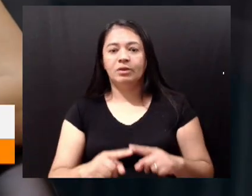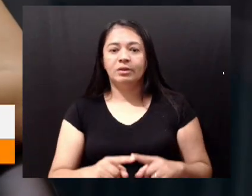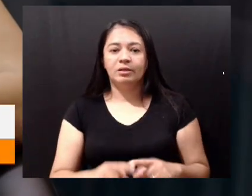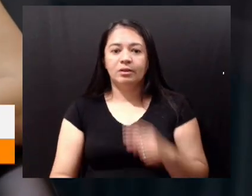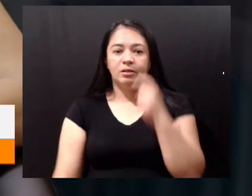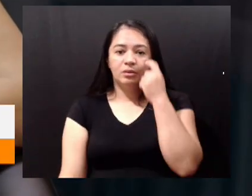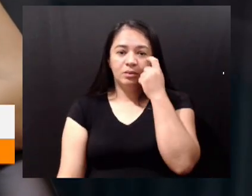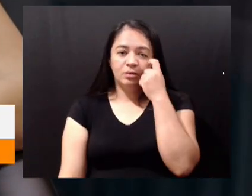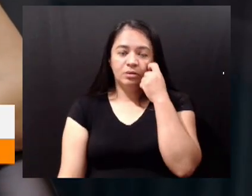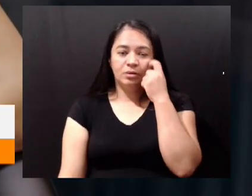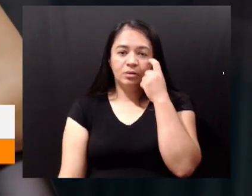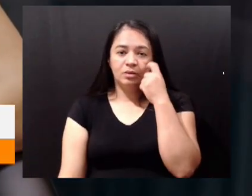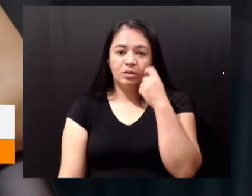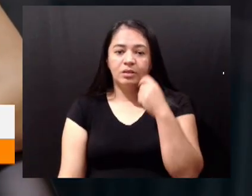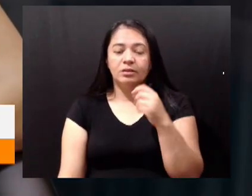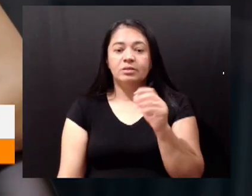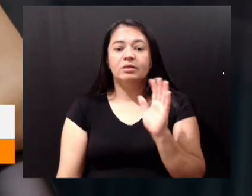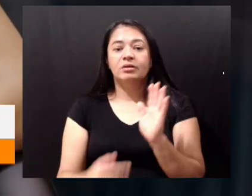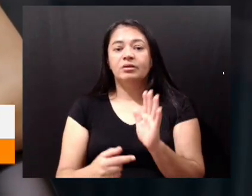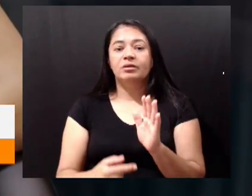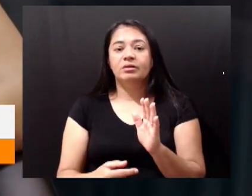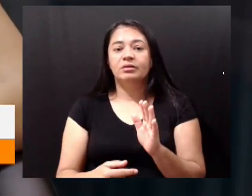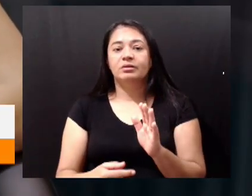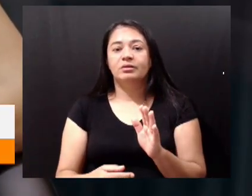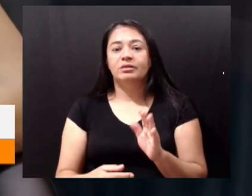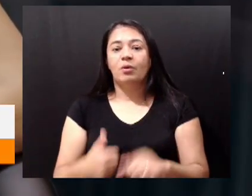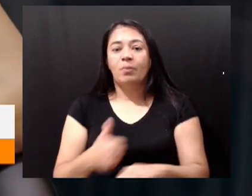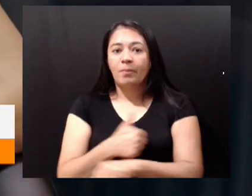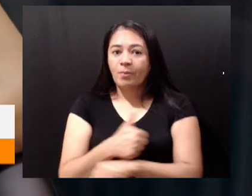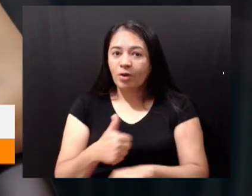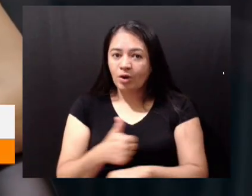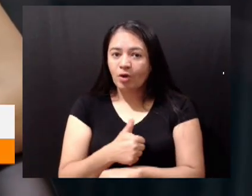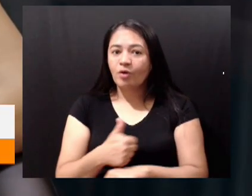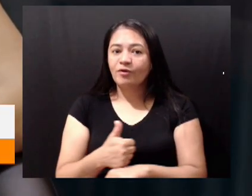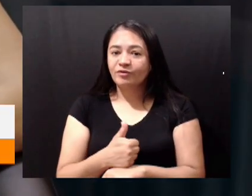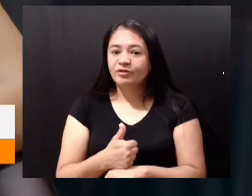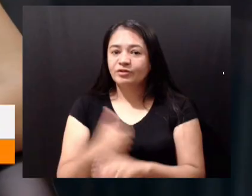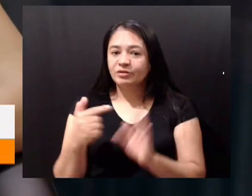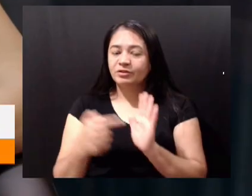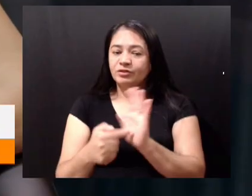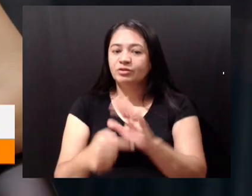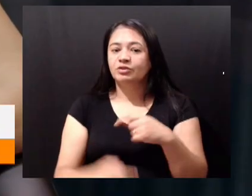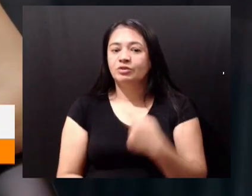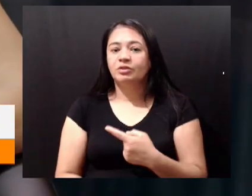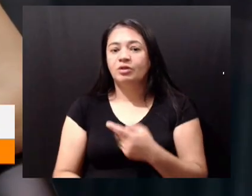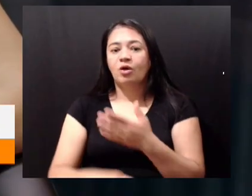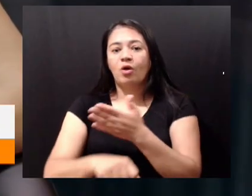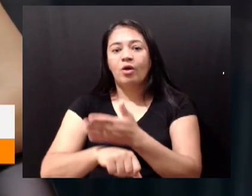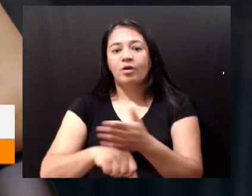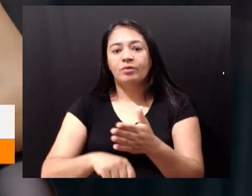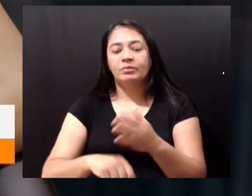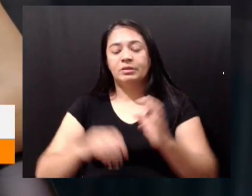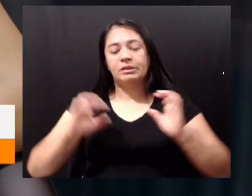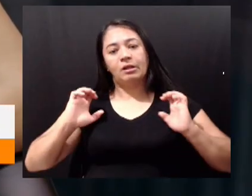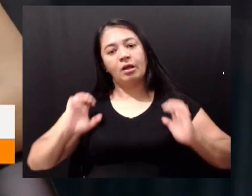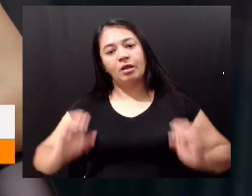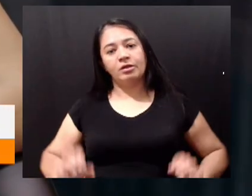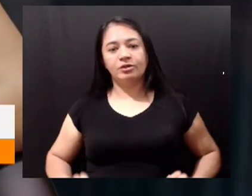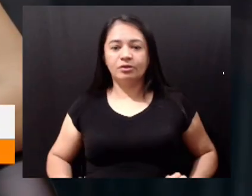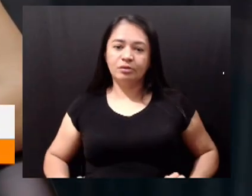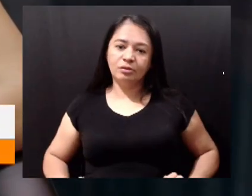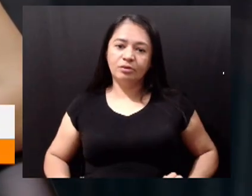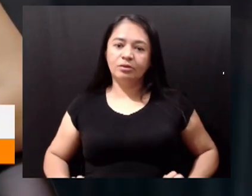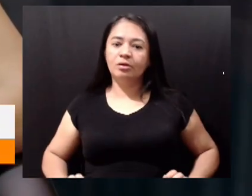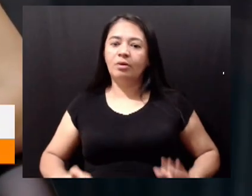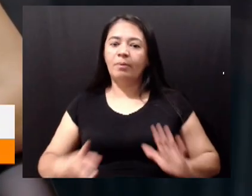são indicados por profissionais, né? Aí eu acho que nós entramos inclusive numa questão ética, né, de um